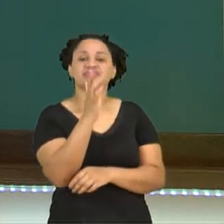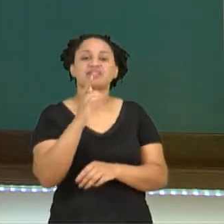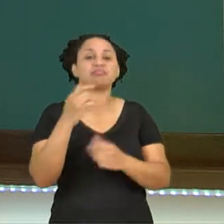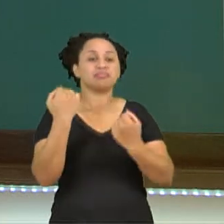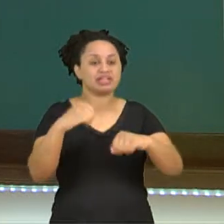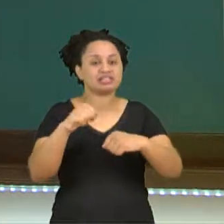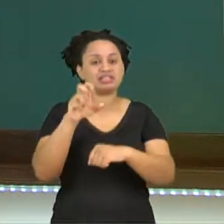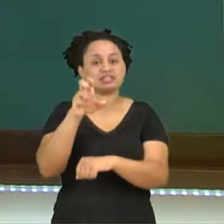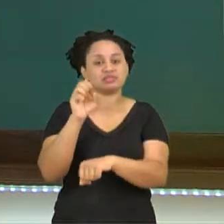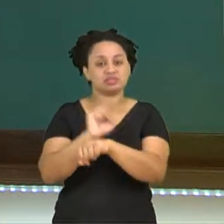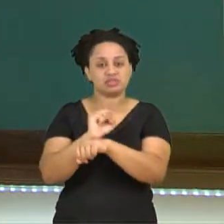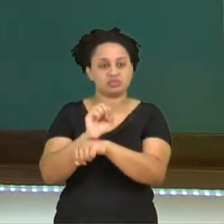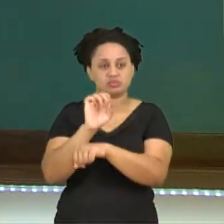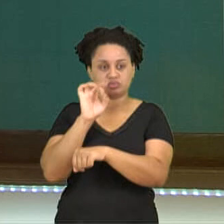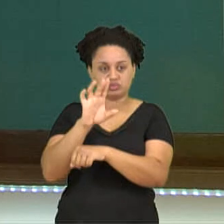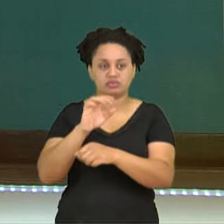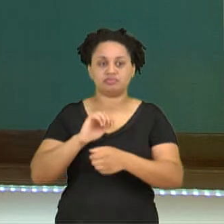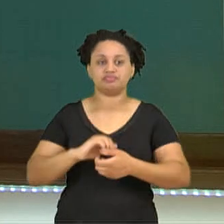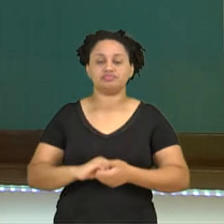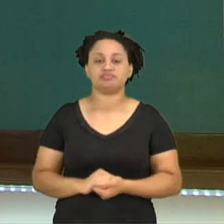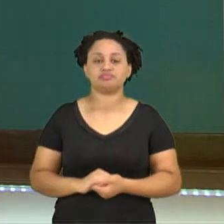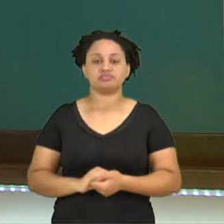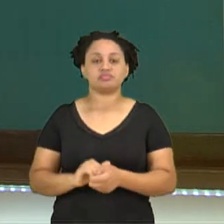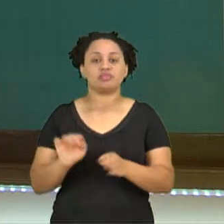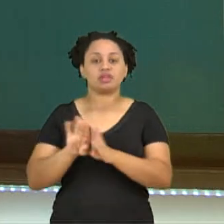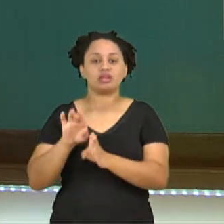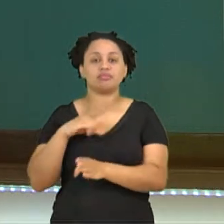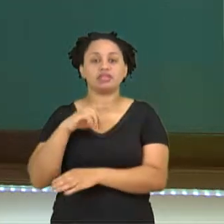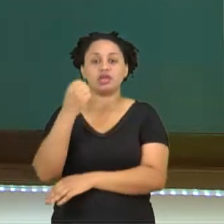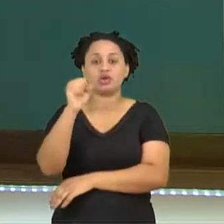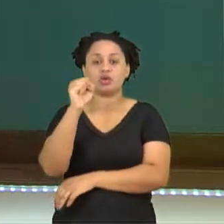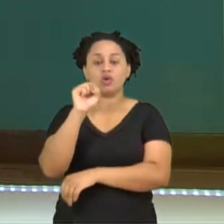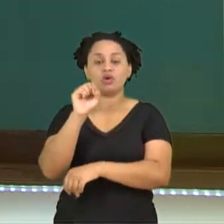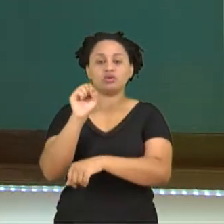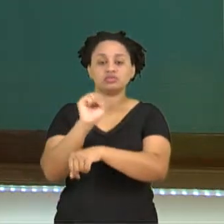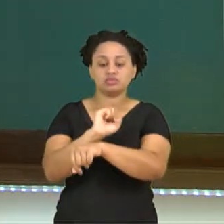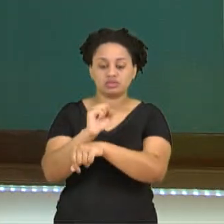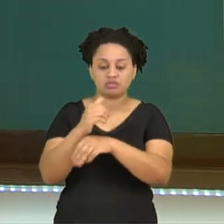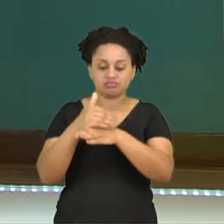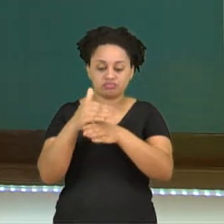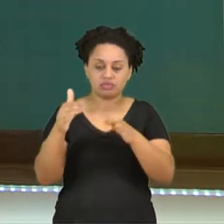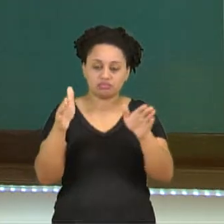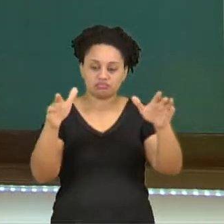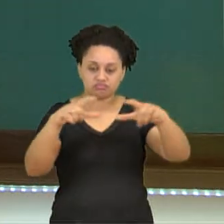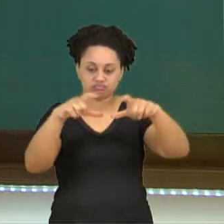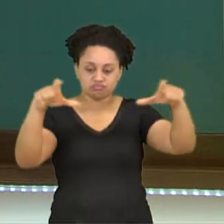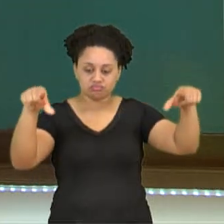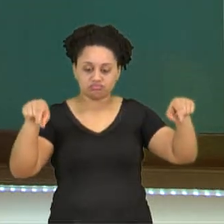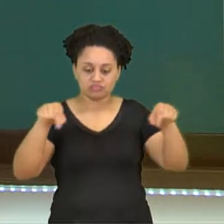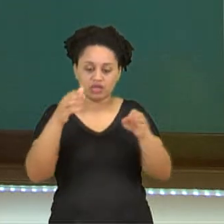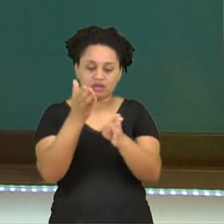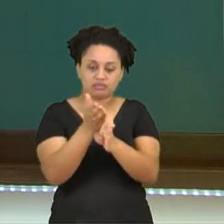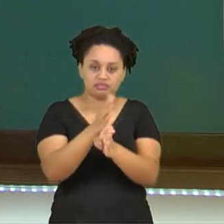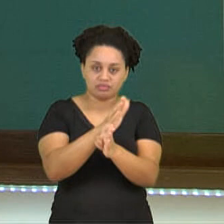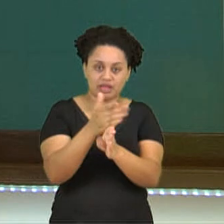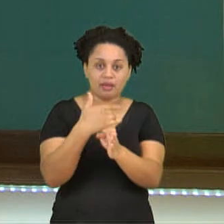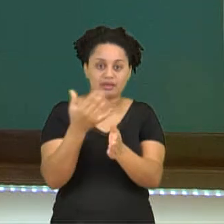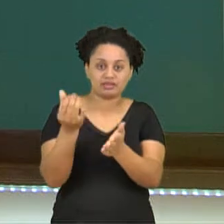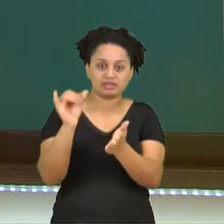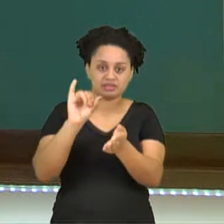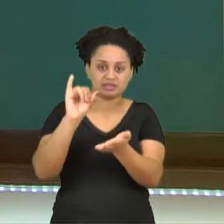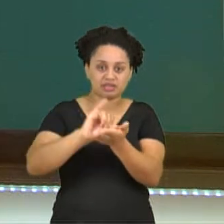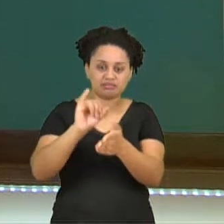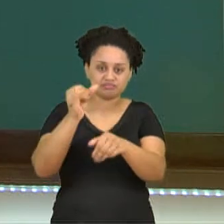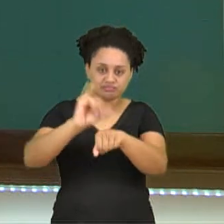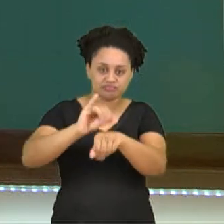tradicional. Nós temos 8 segundos para atravessar a linha central para o campo do adversário. Como é um esporte